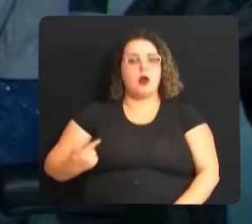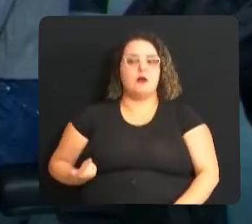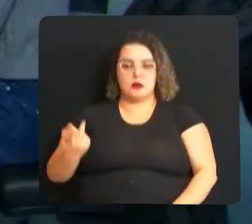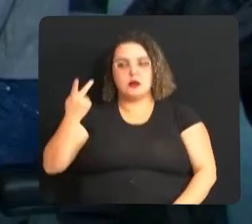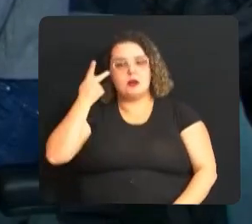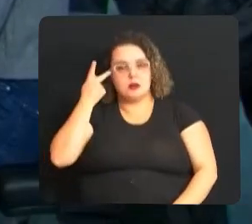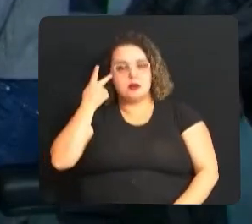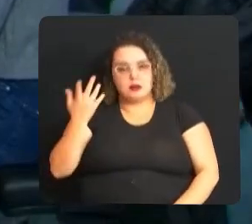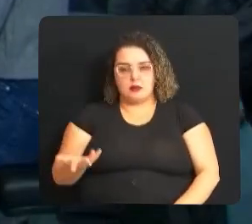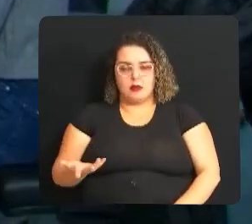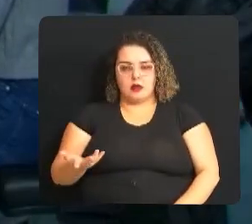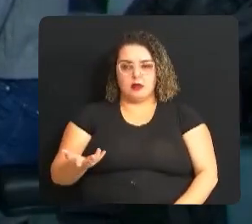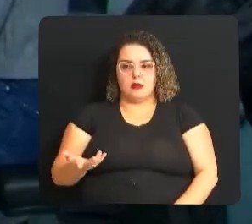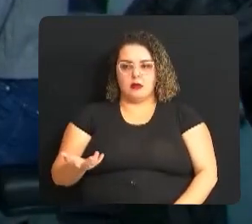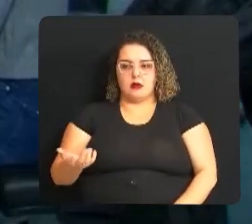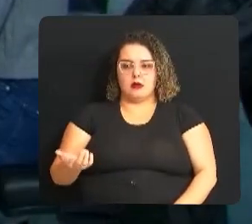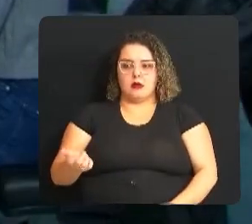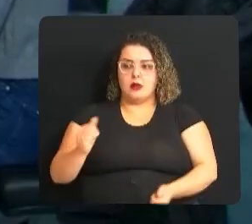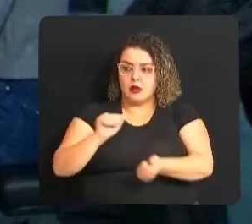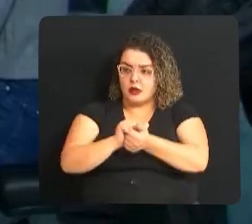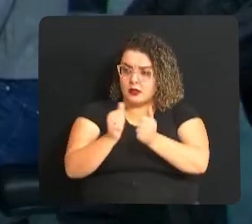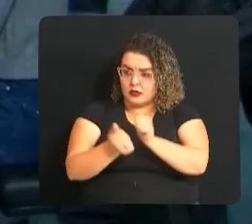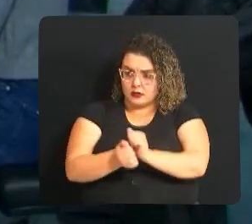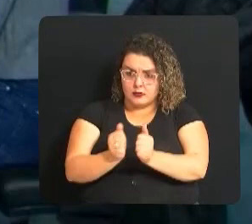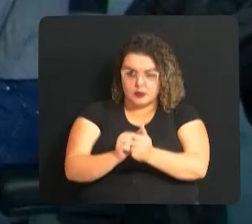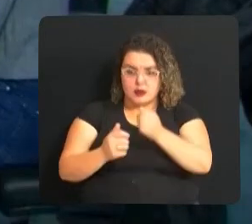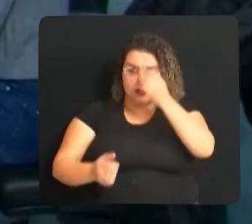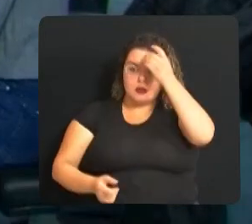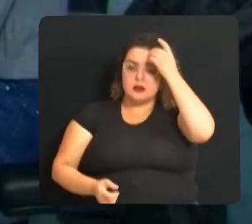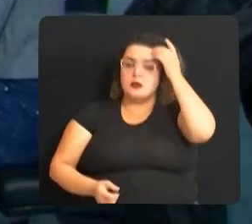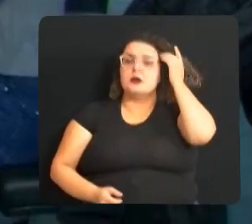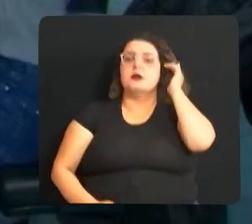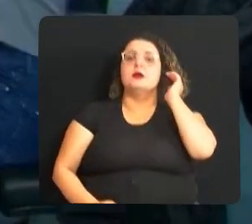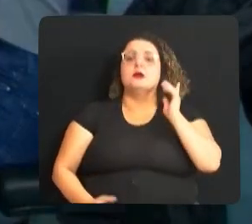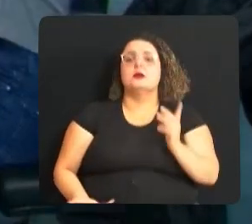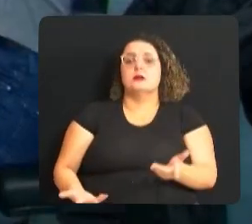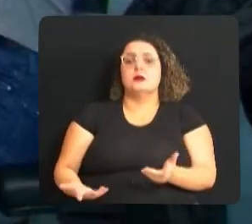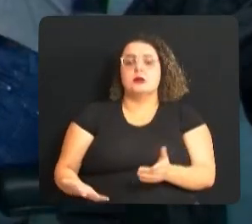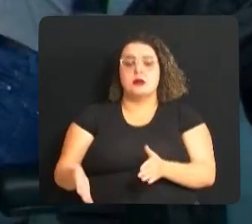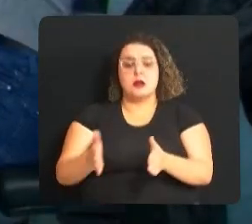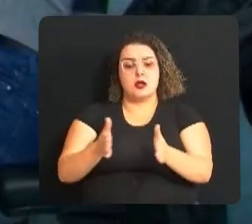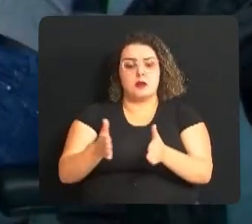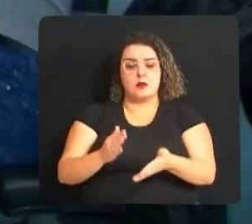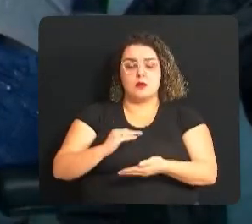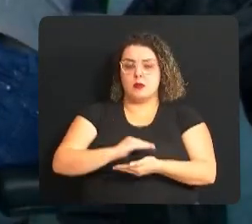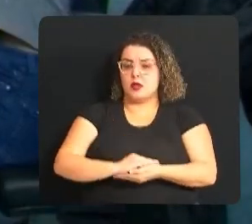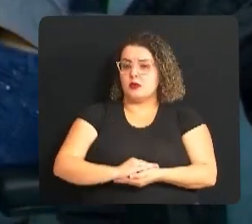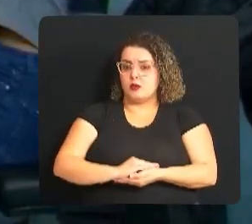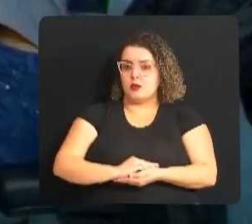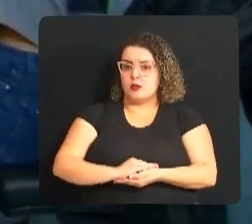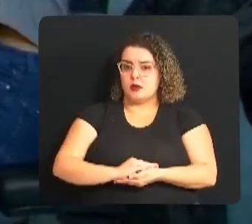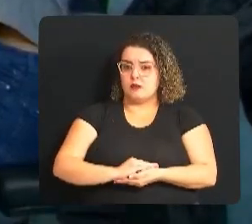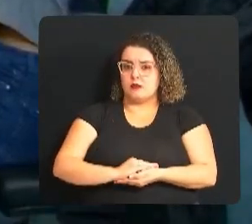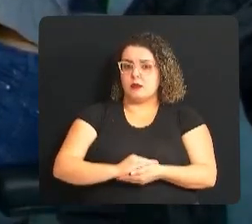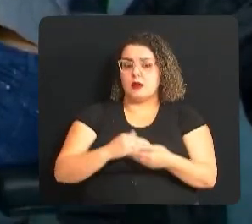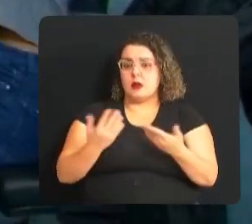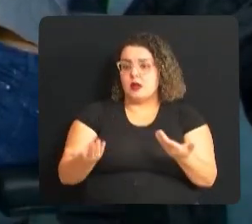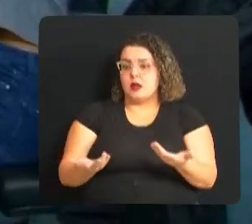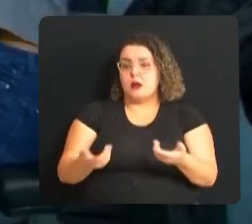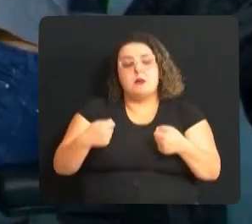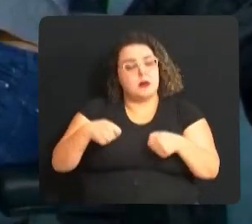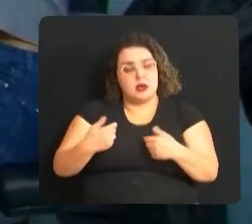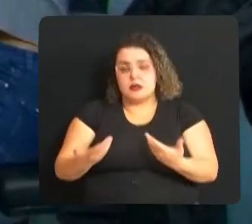junto ao governador o restabelecimento daquela situação, haja vista que aquela situação do